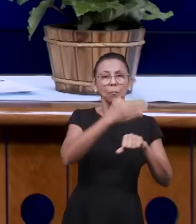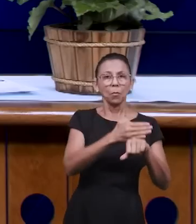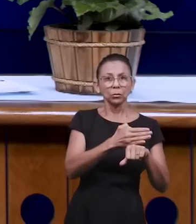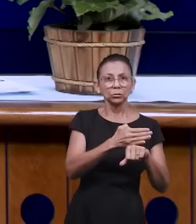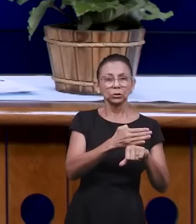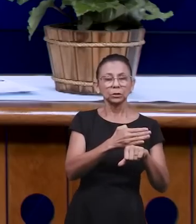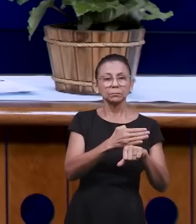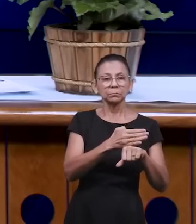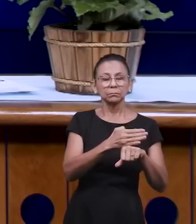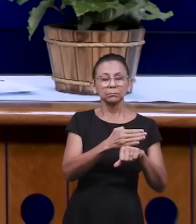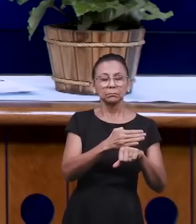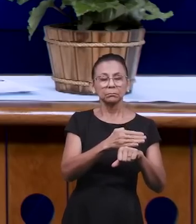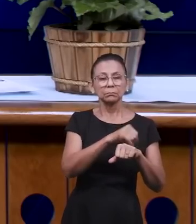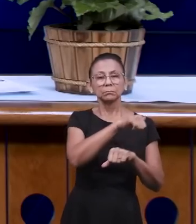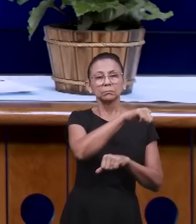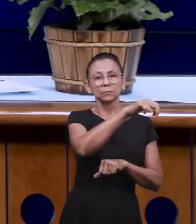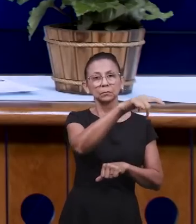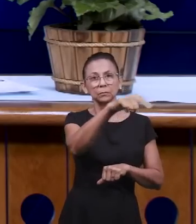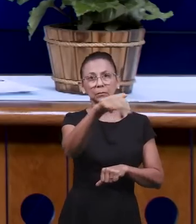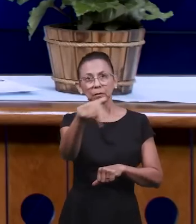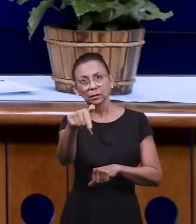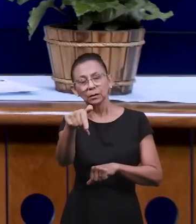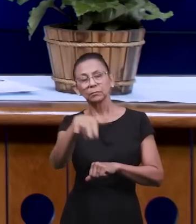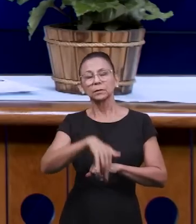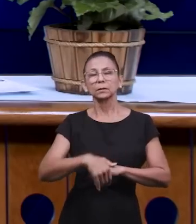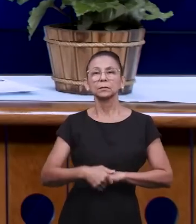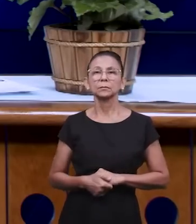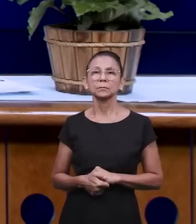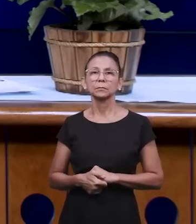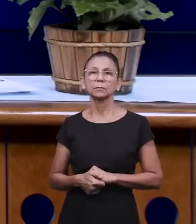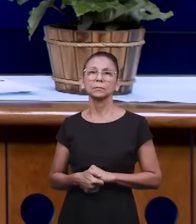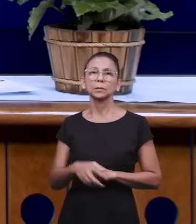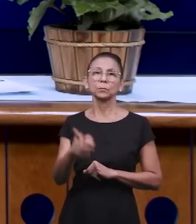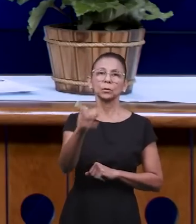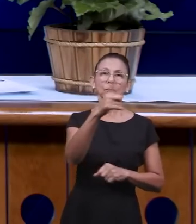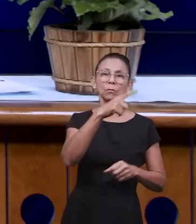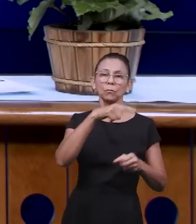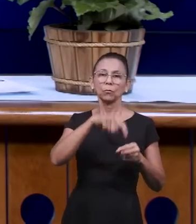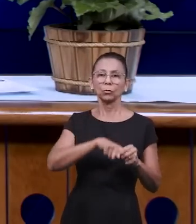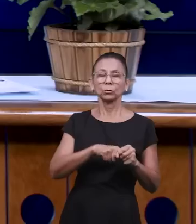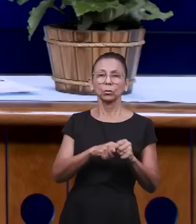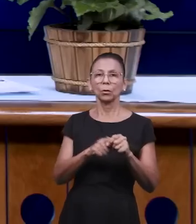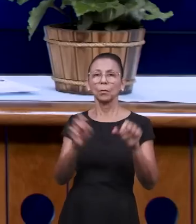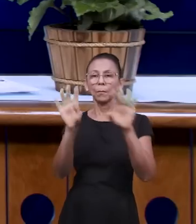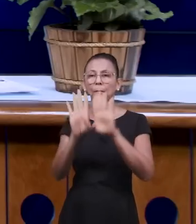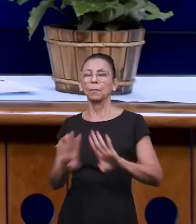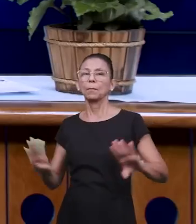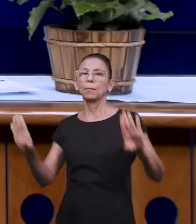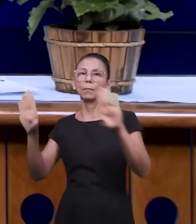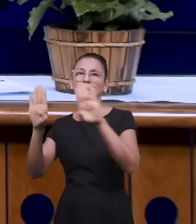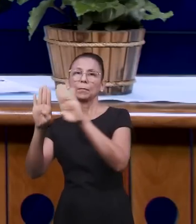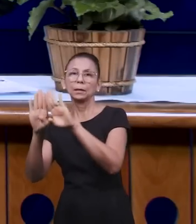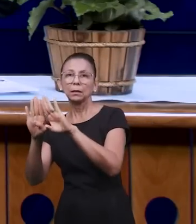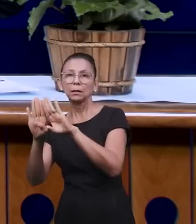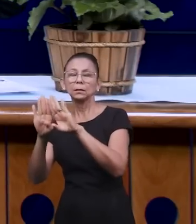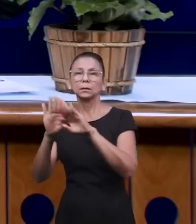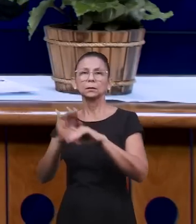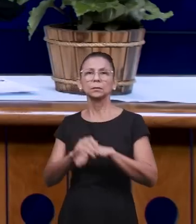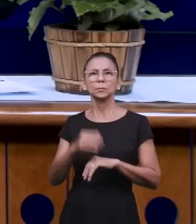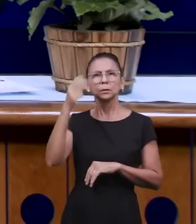no jumentinho, mas montado num cavalo de guerra, com guerreiros ao lado, com um exército ao lado, para tomar o governo. Era